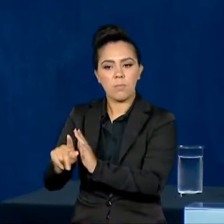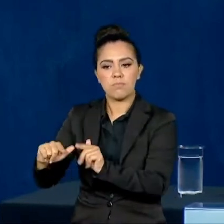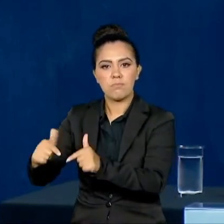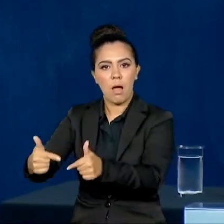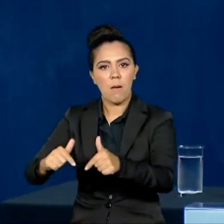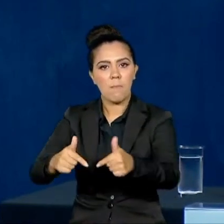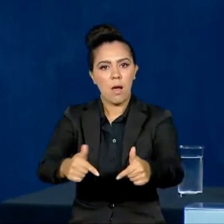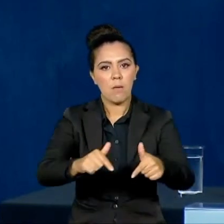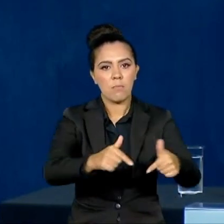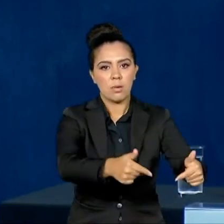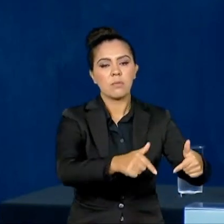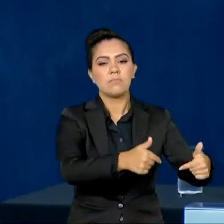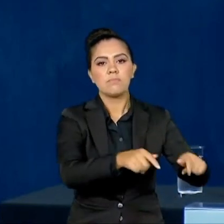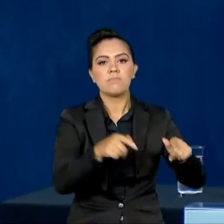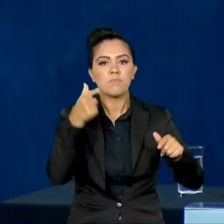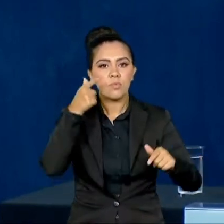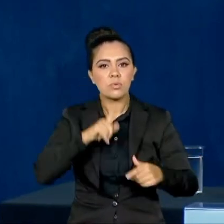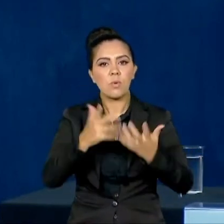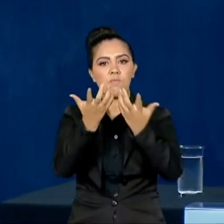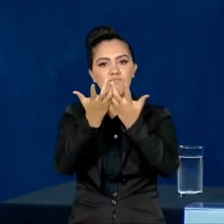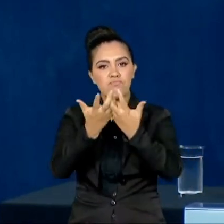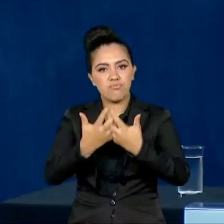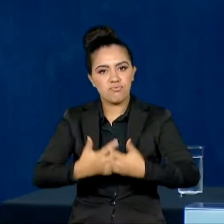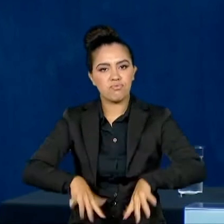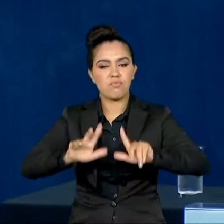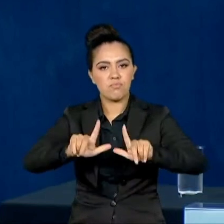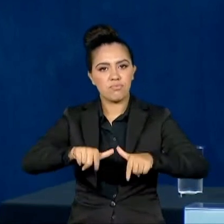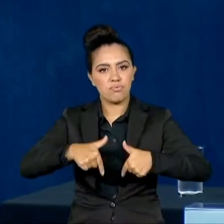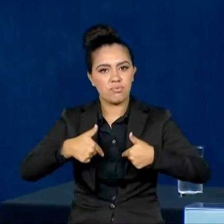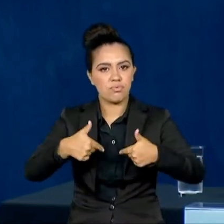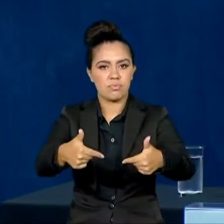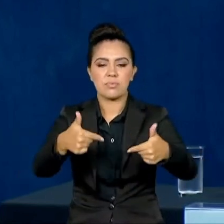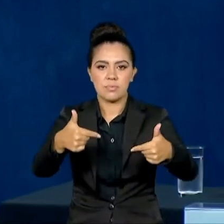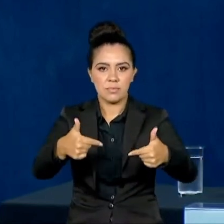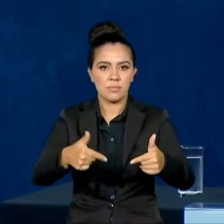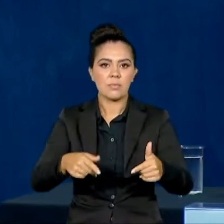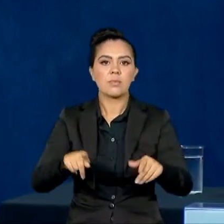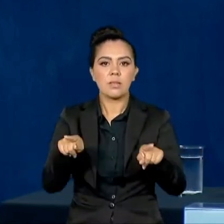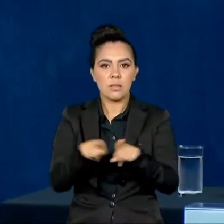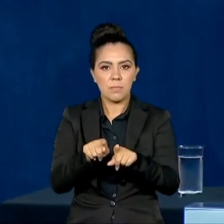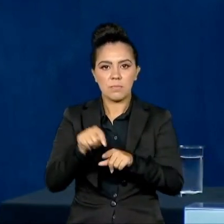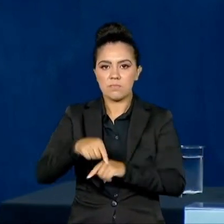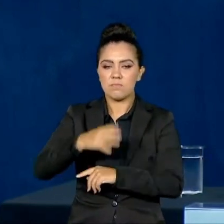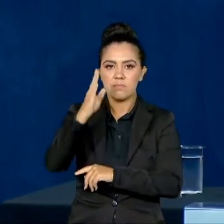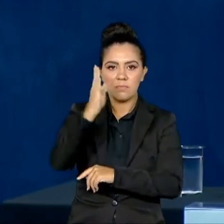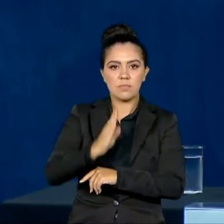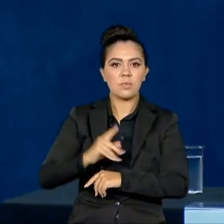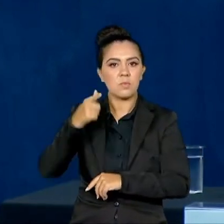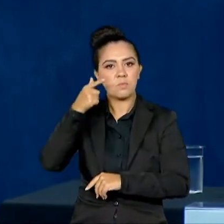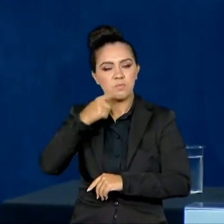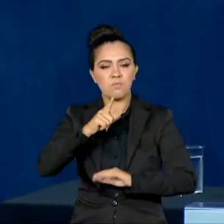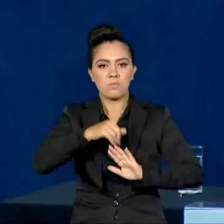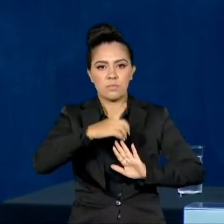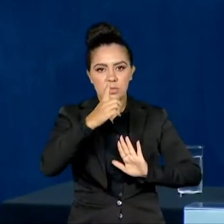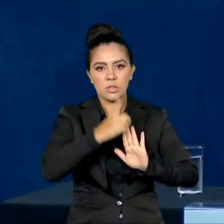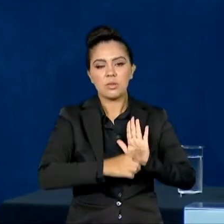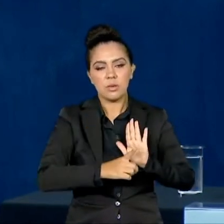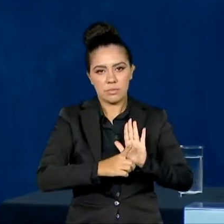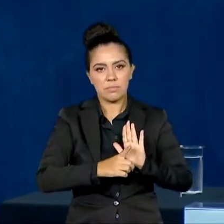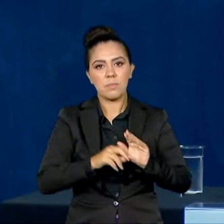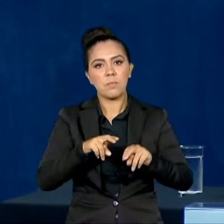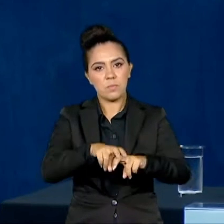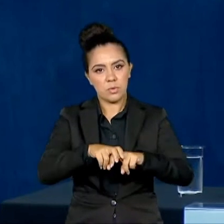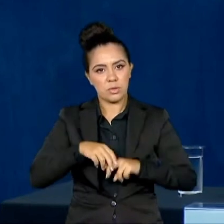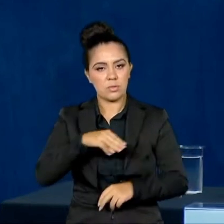é pressuposto para o funcionamento proveitoso e resoluto do próprio Estado Democrático de Direito. A isso o